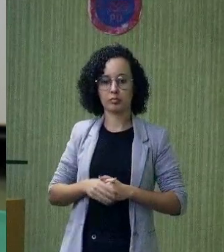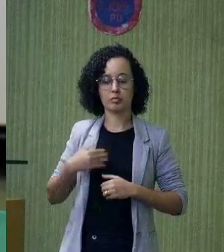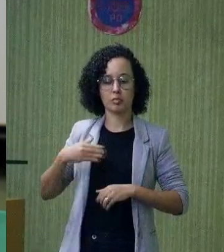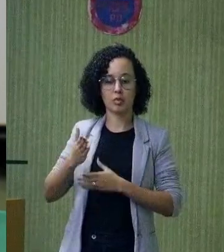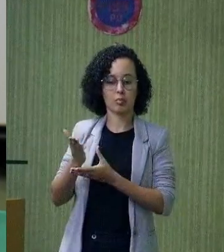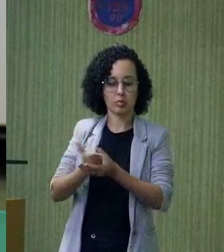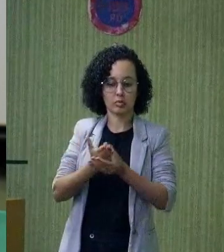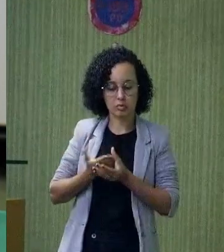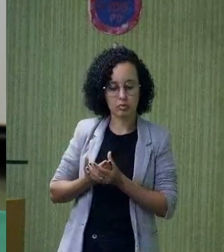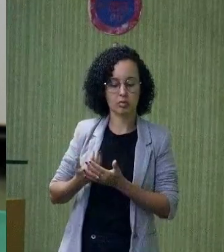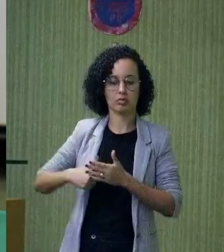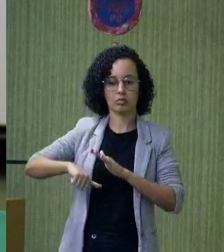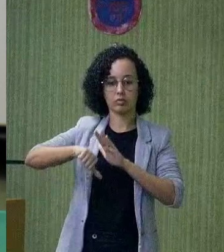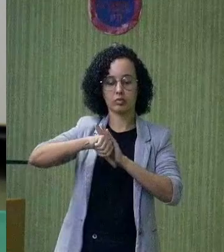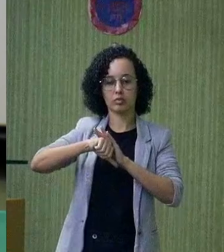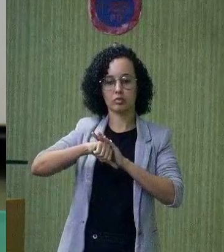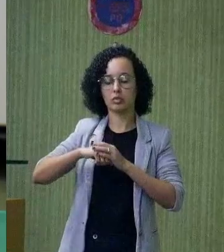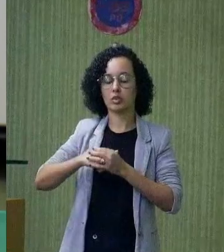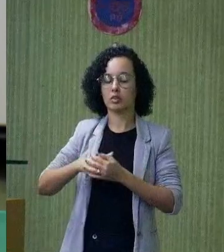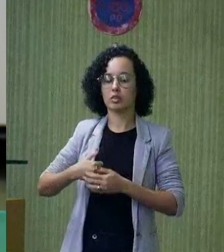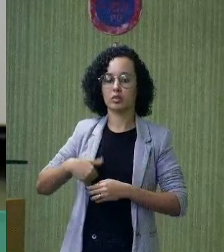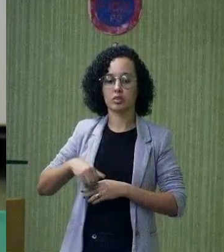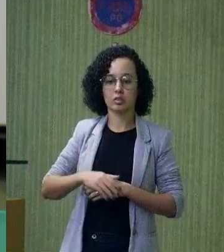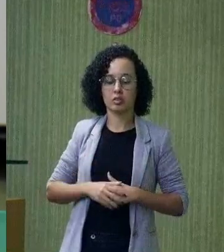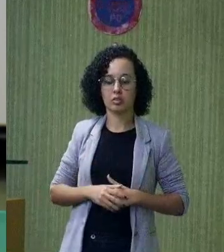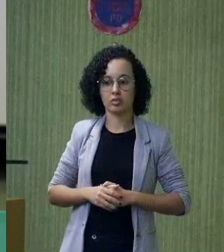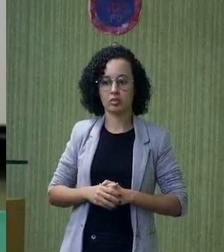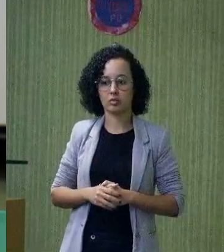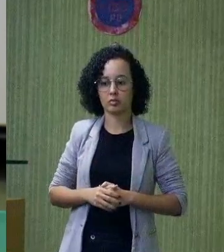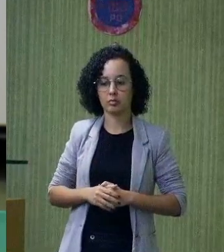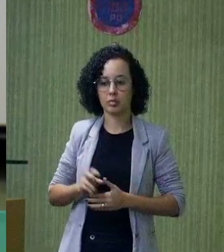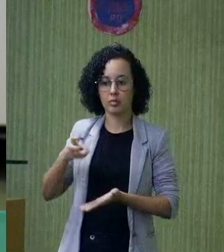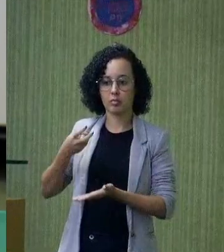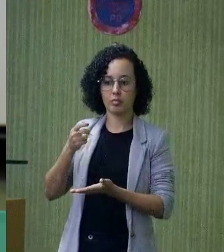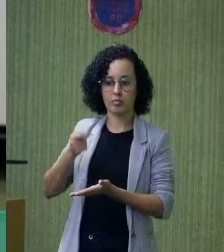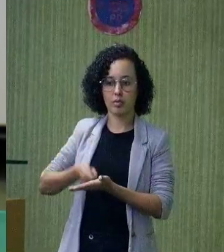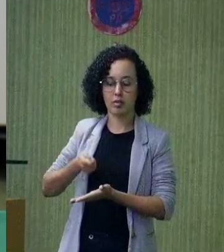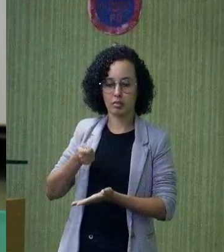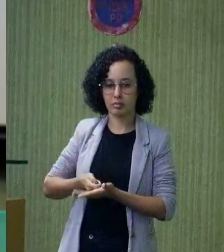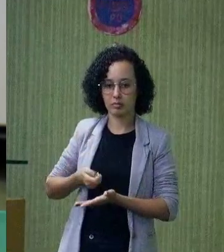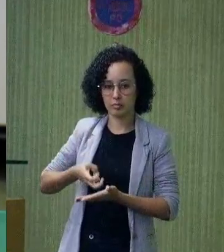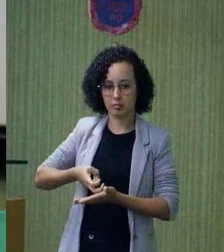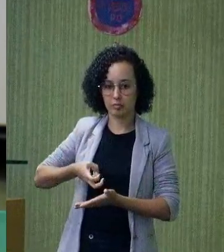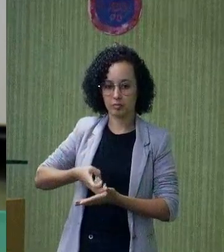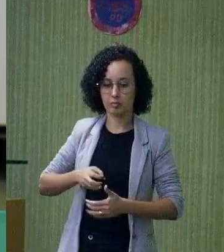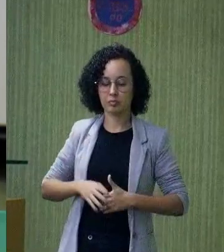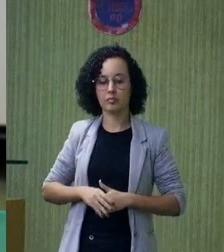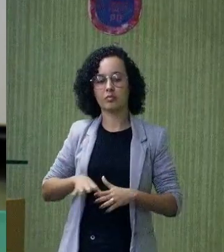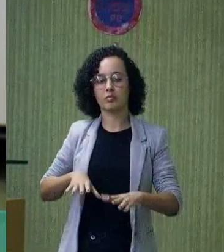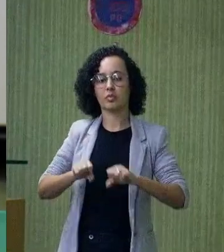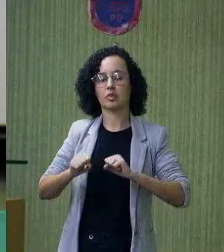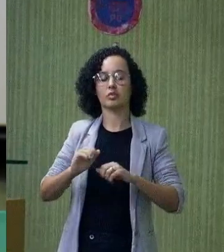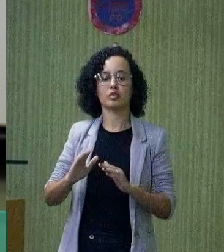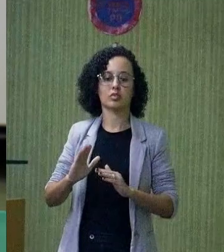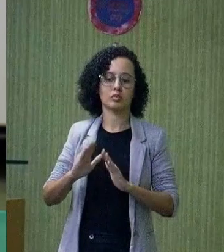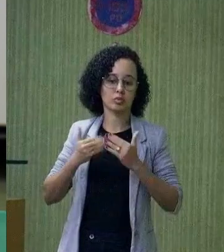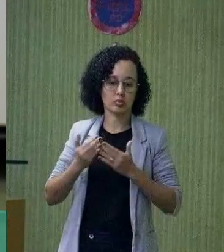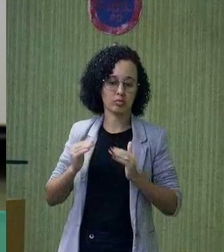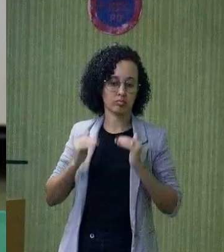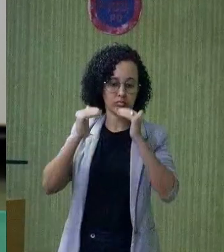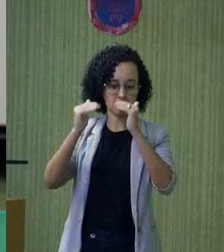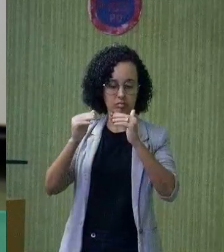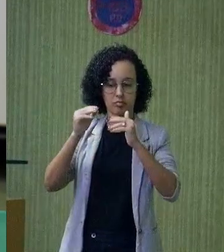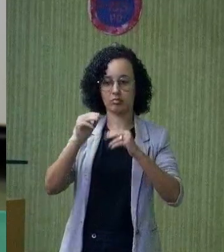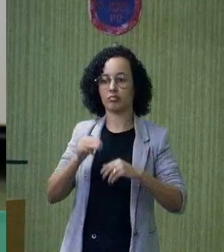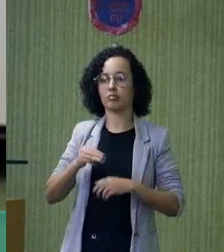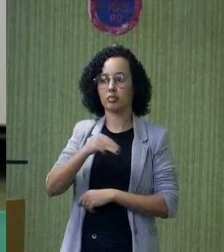e direito civil e Direito Processual Penal e direito penal pela Fundação Escola Superior do Ministério Público atualmente